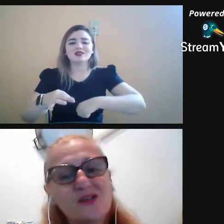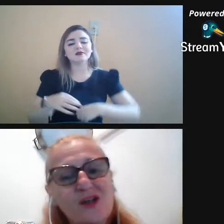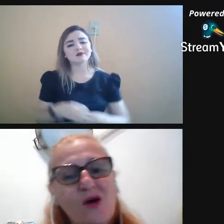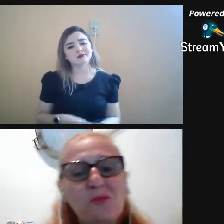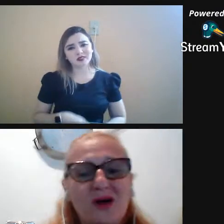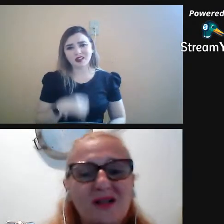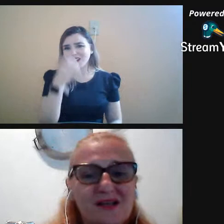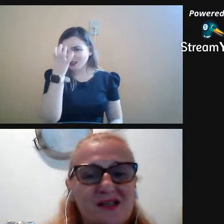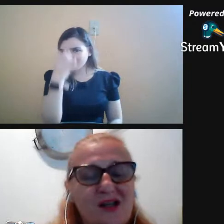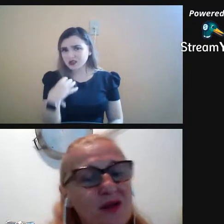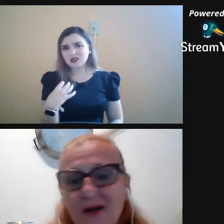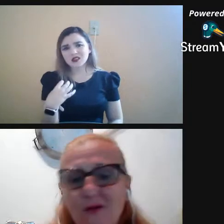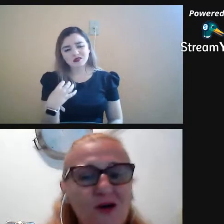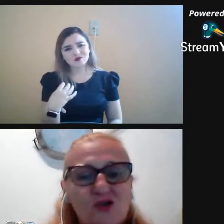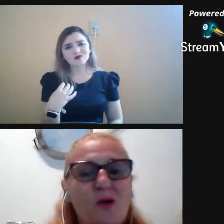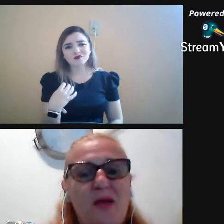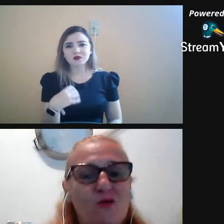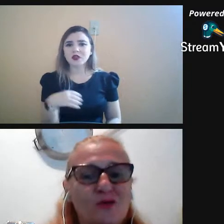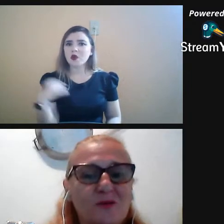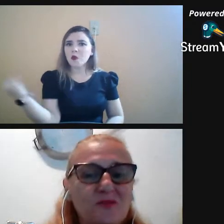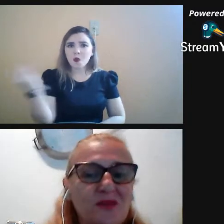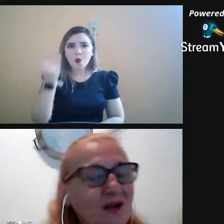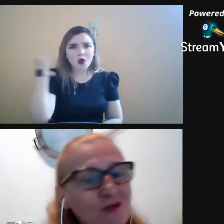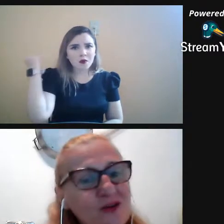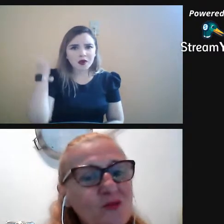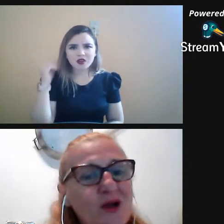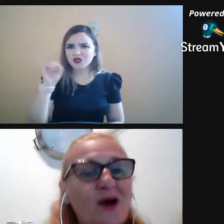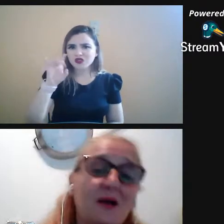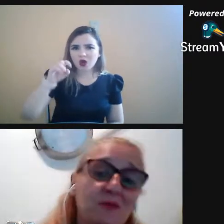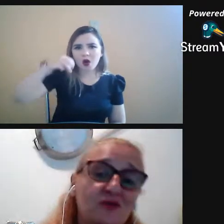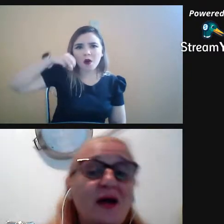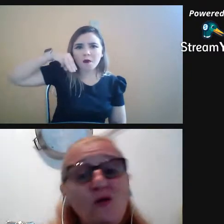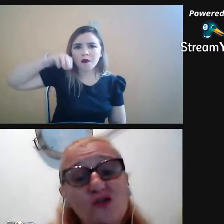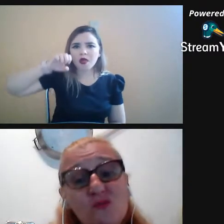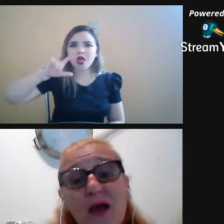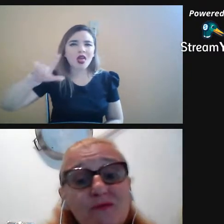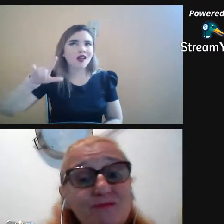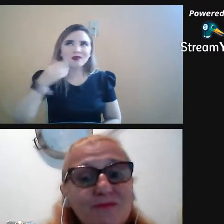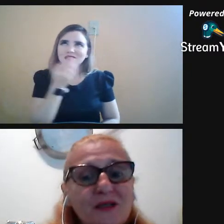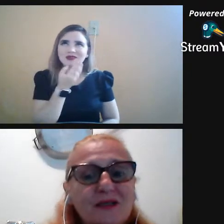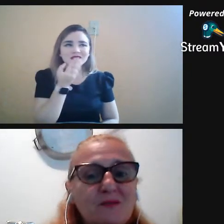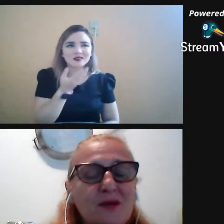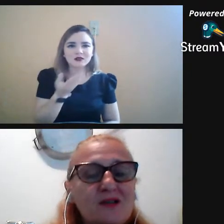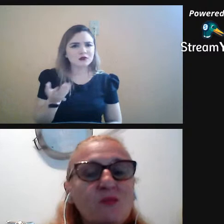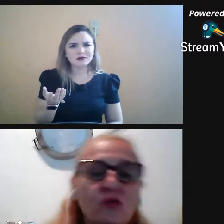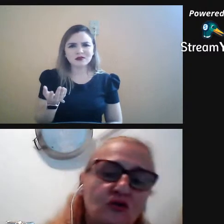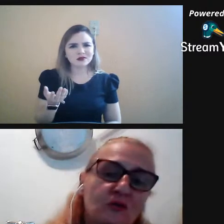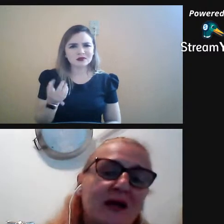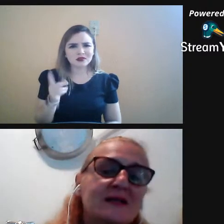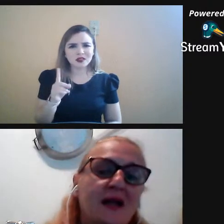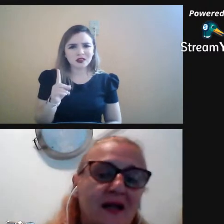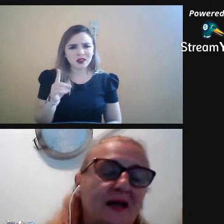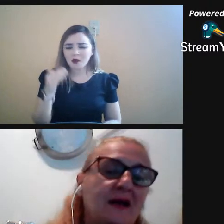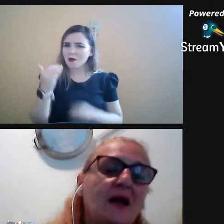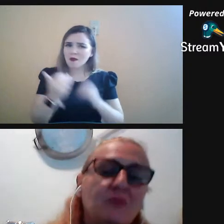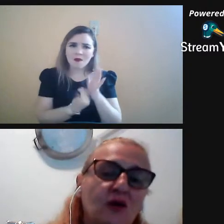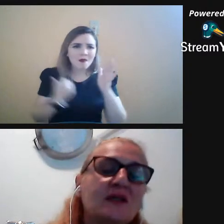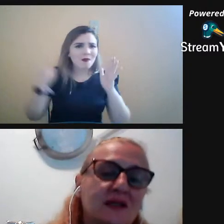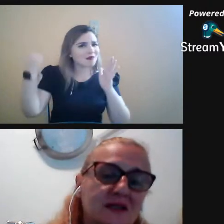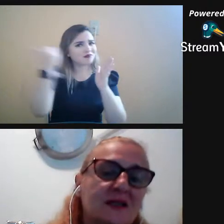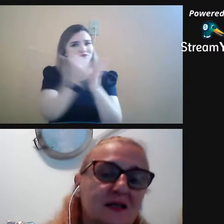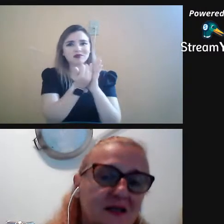pessoas não têm noção da importância da abelha. Ela não faz só mel. Ela não faz o mel. A pessoa não gosta de mel. Mas é muito mais além